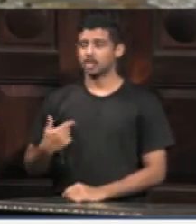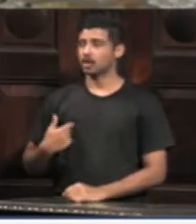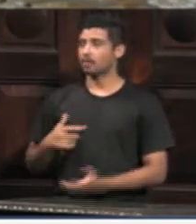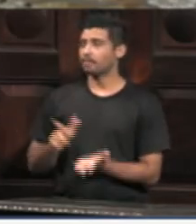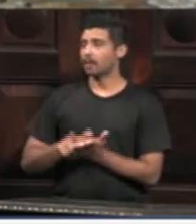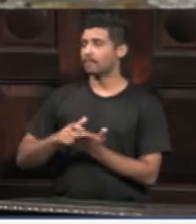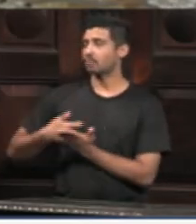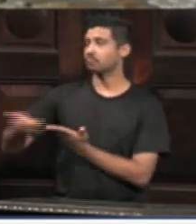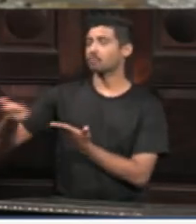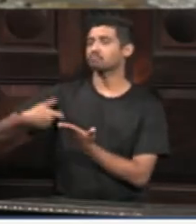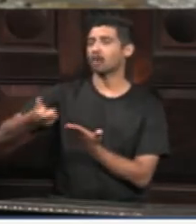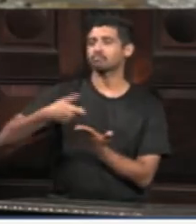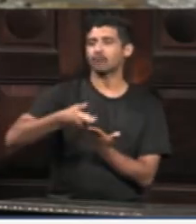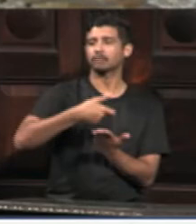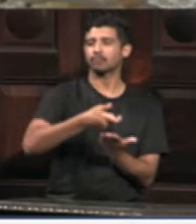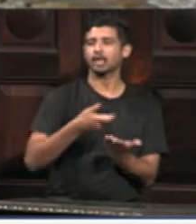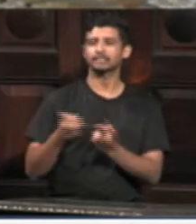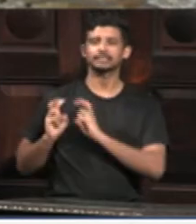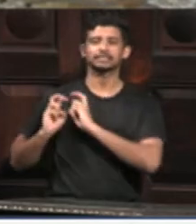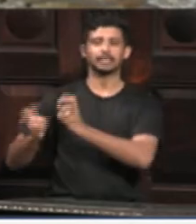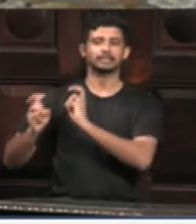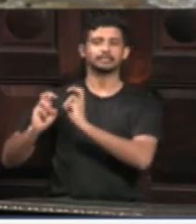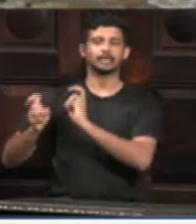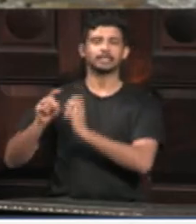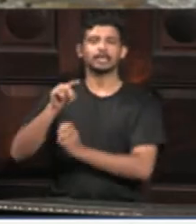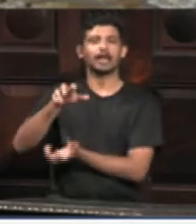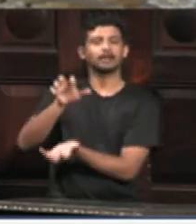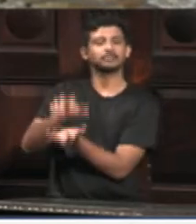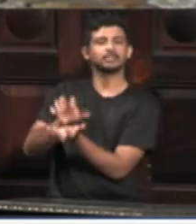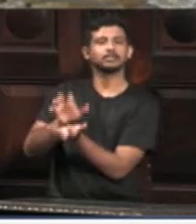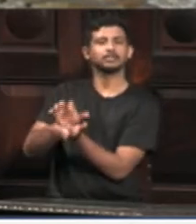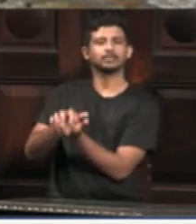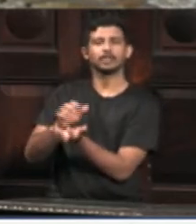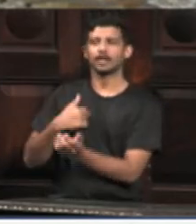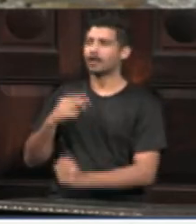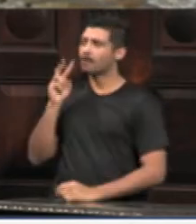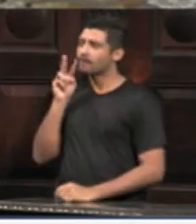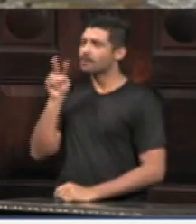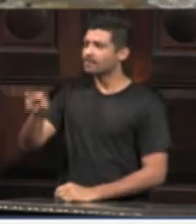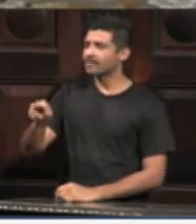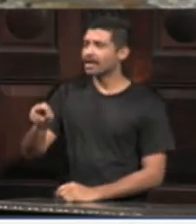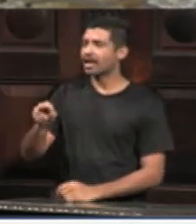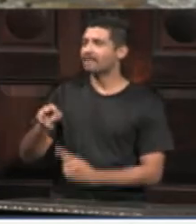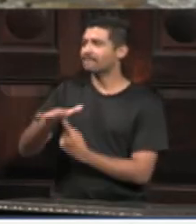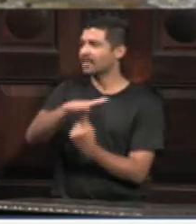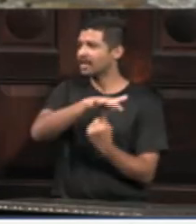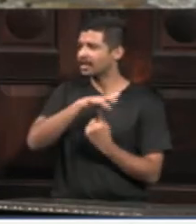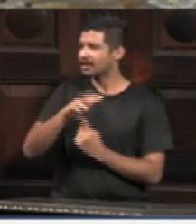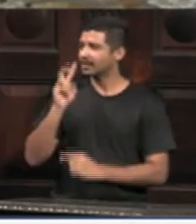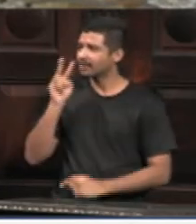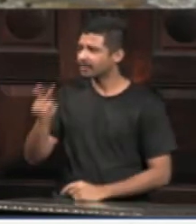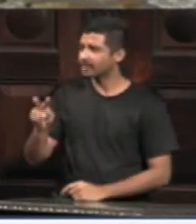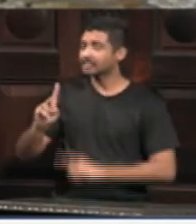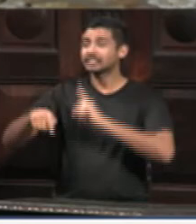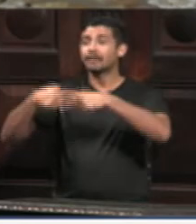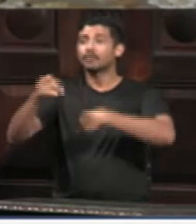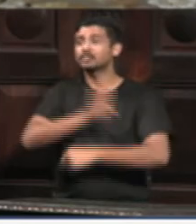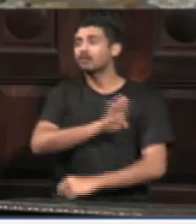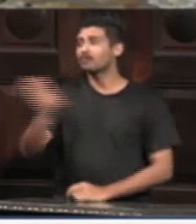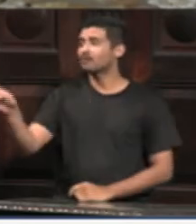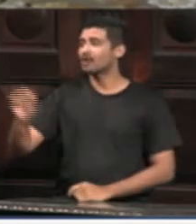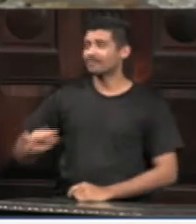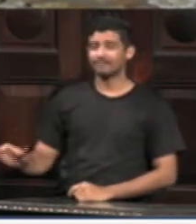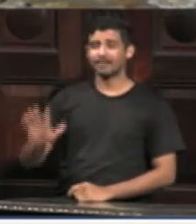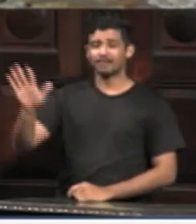panfletando a estação de trem em Santa Cruz. Depois eu fui para a feira. E depois eu fui para a favela de Antagem. Eu peguei o